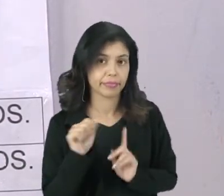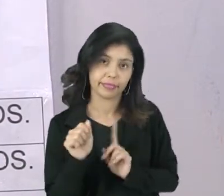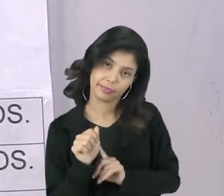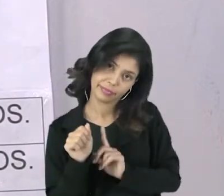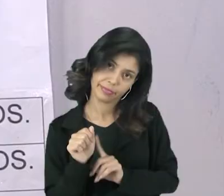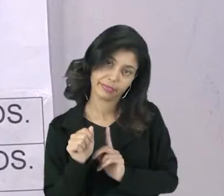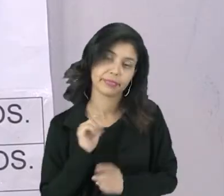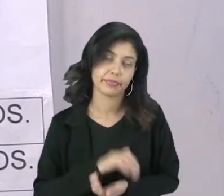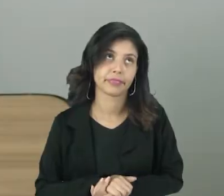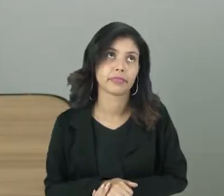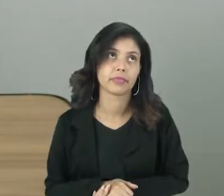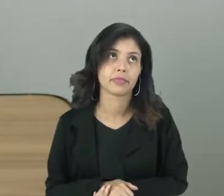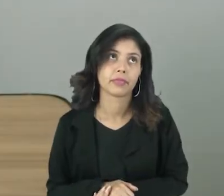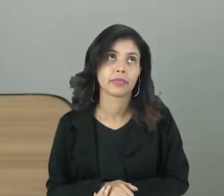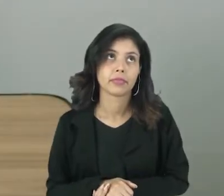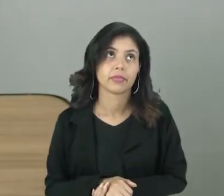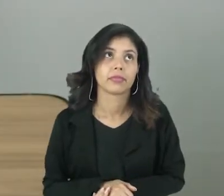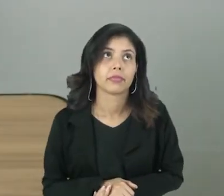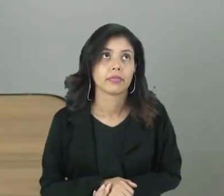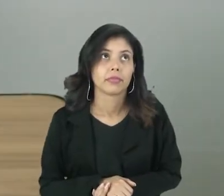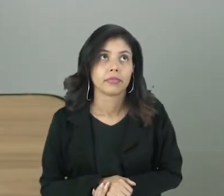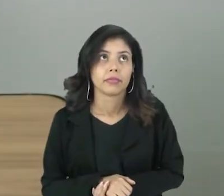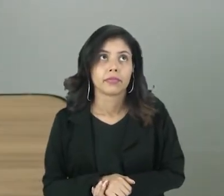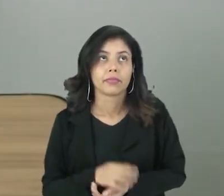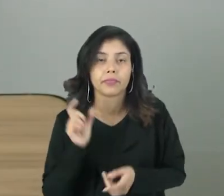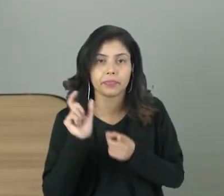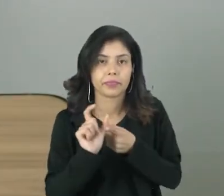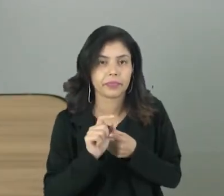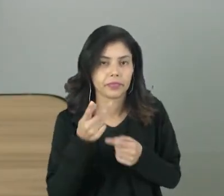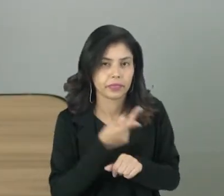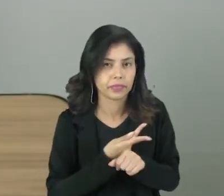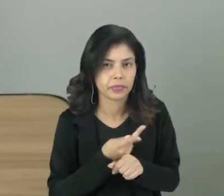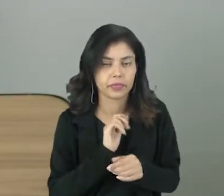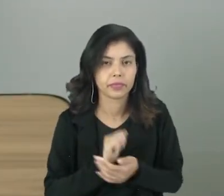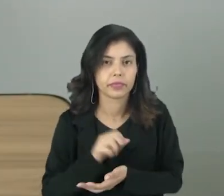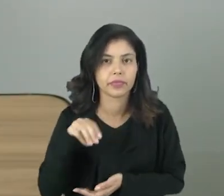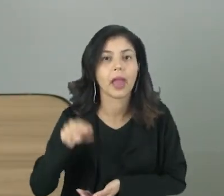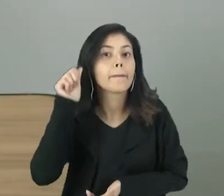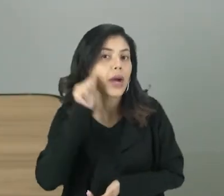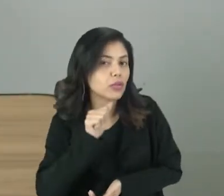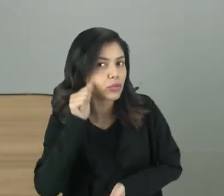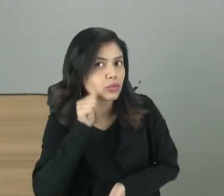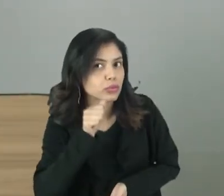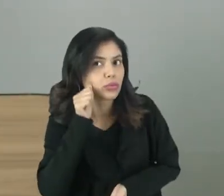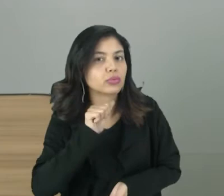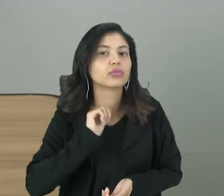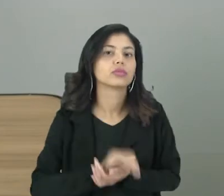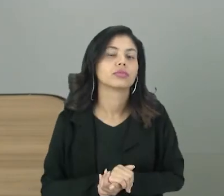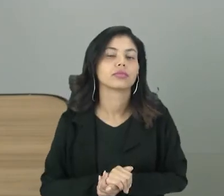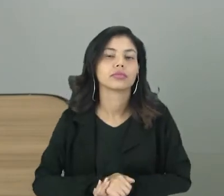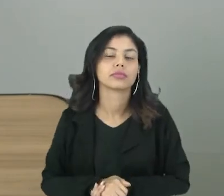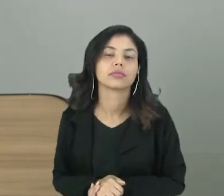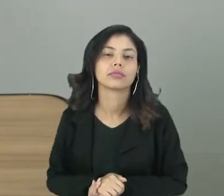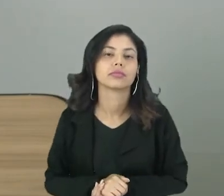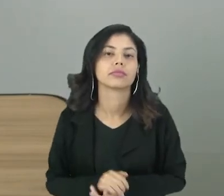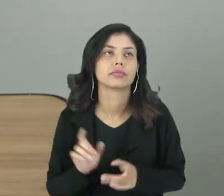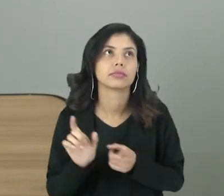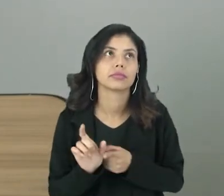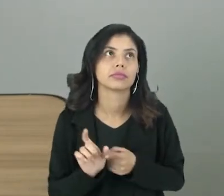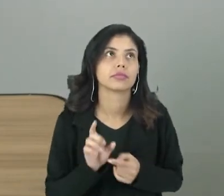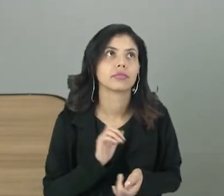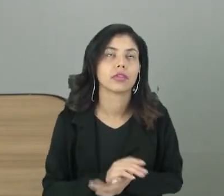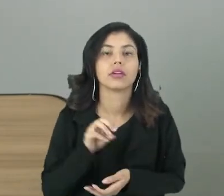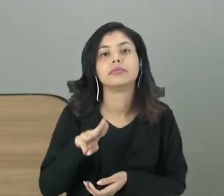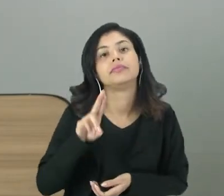iniciam com a letra A então vamos procurar pela segunda palavra a menina Vamos ver que palavra é